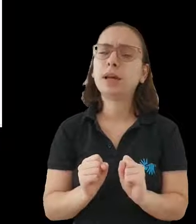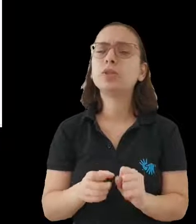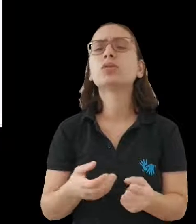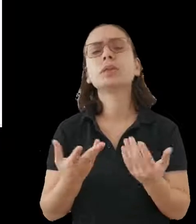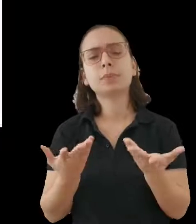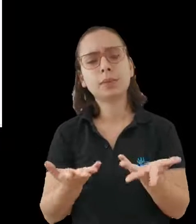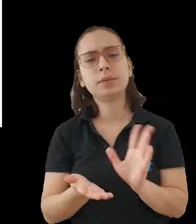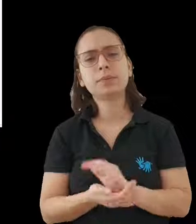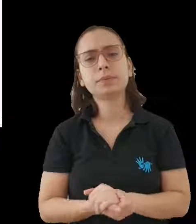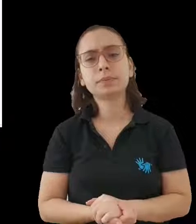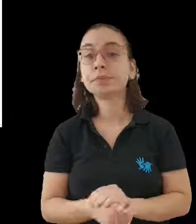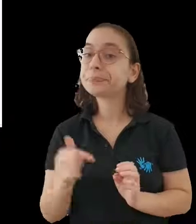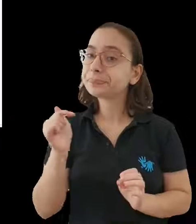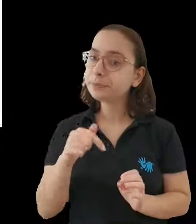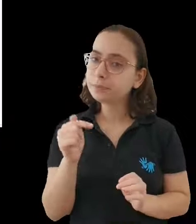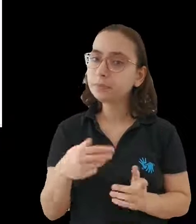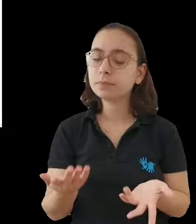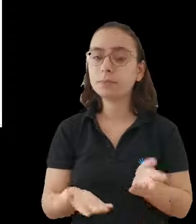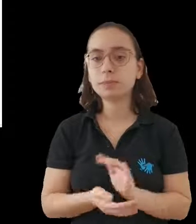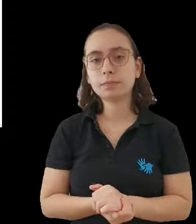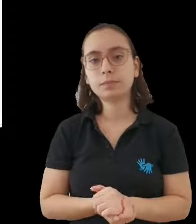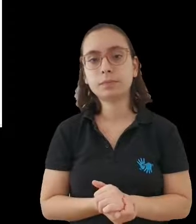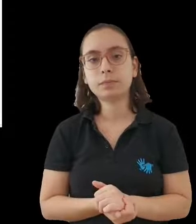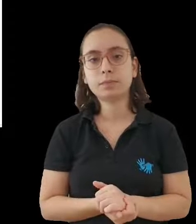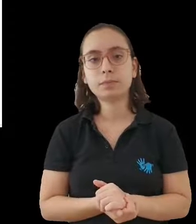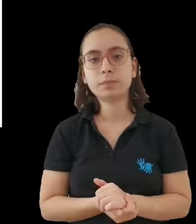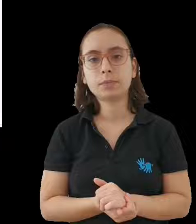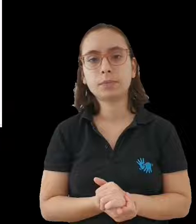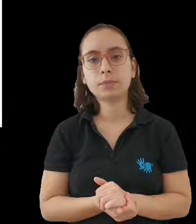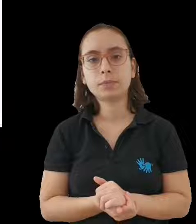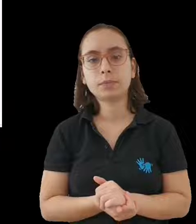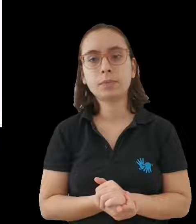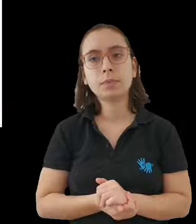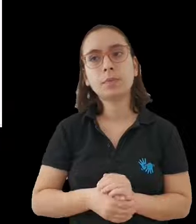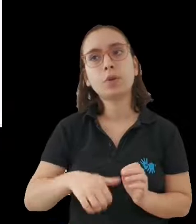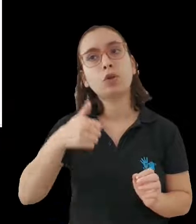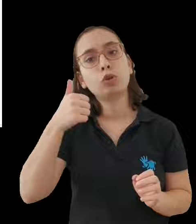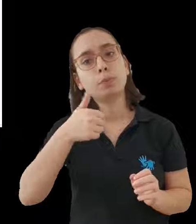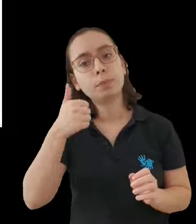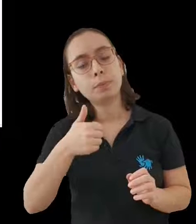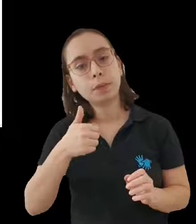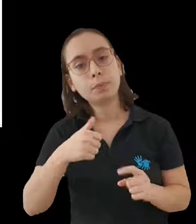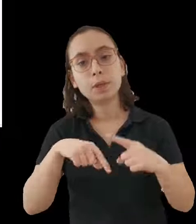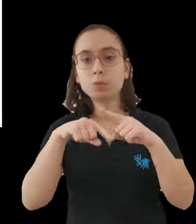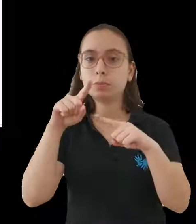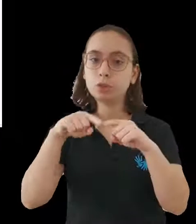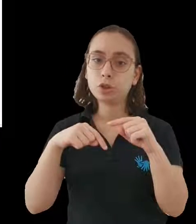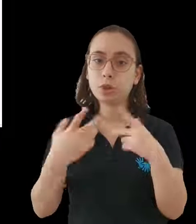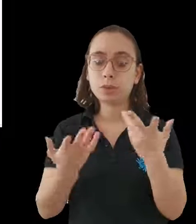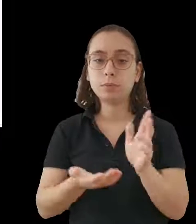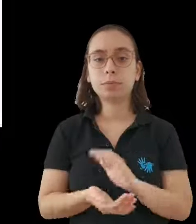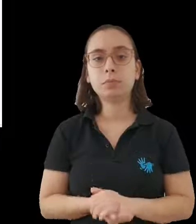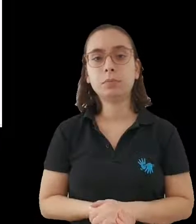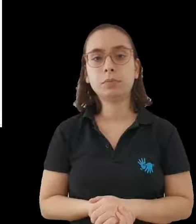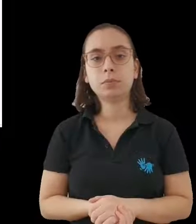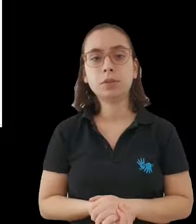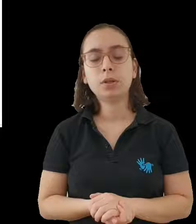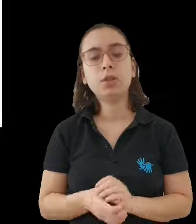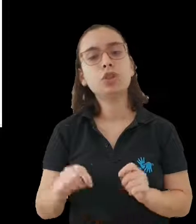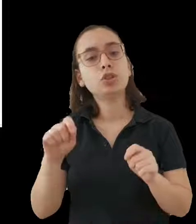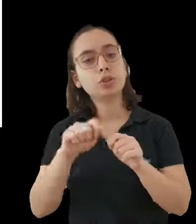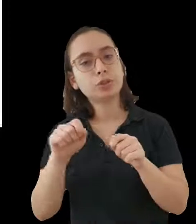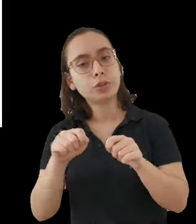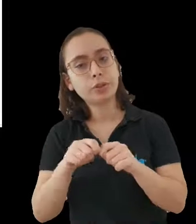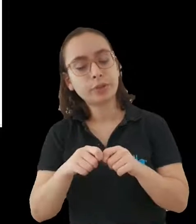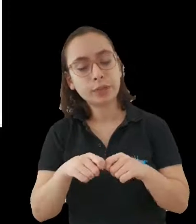possibilidade com esse material aqui. E aqui, aí a gente chega no primeiro adereço que eu queria conversar com vocês.